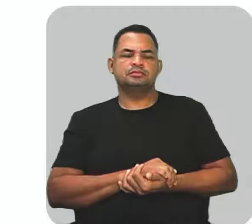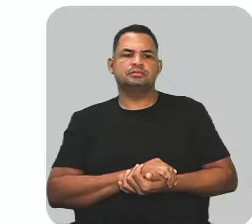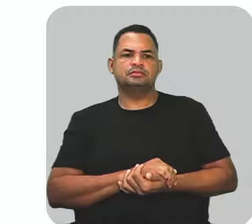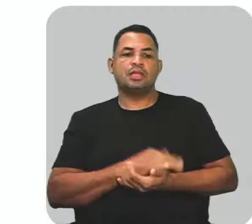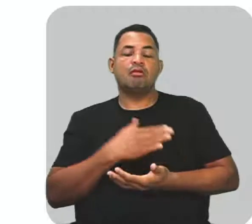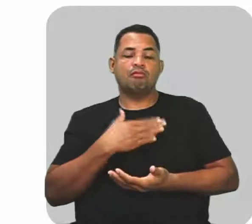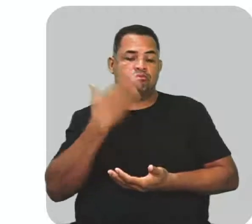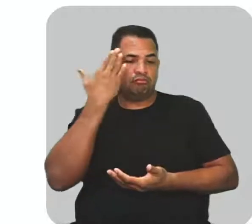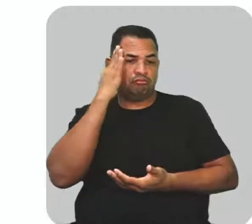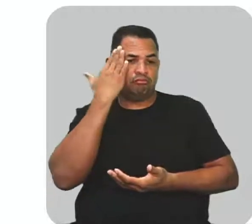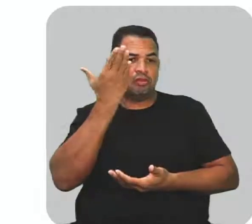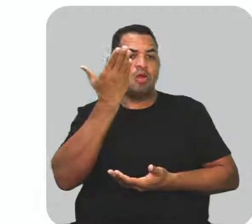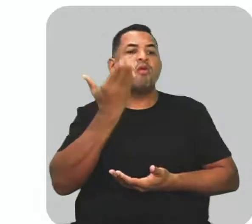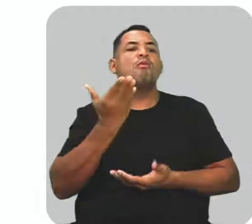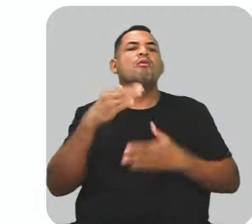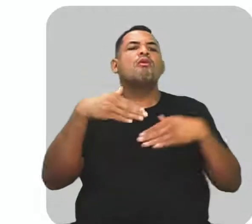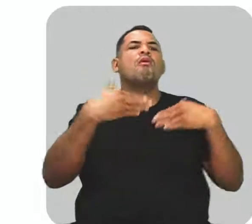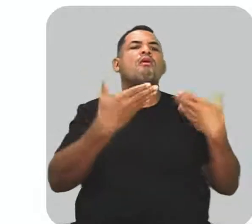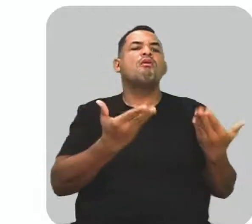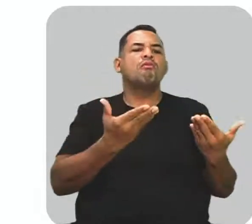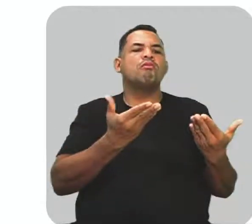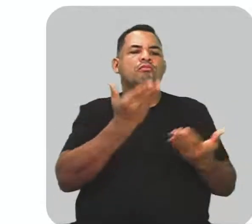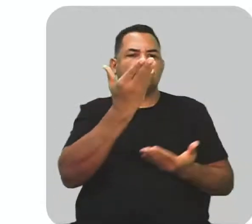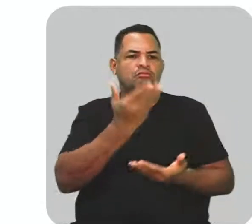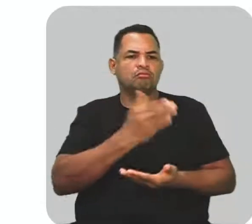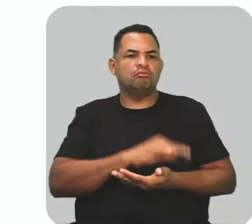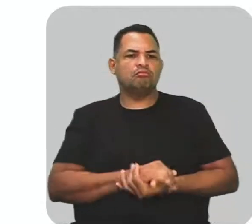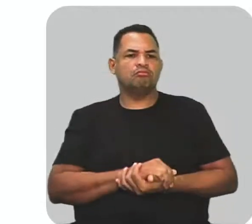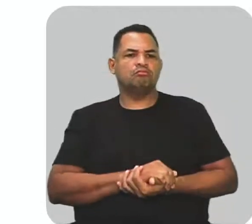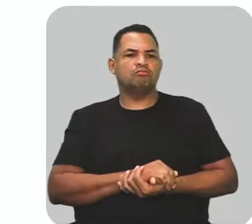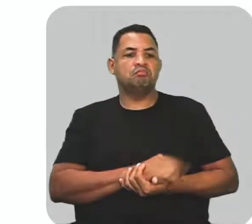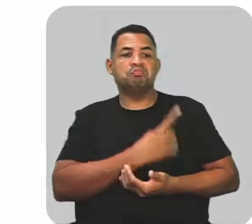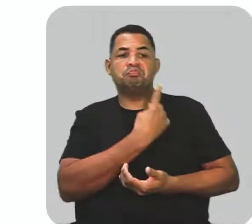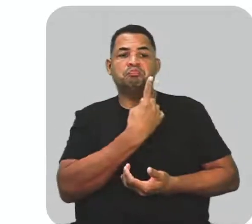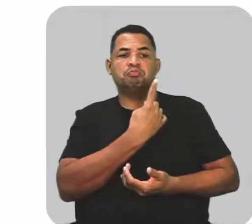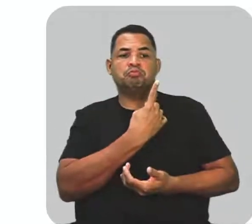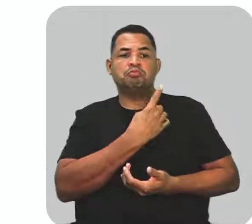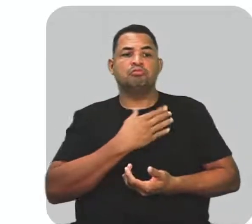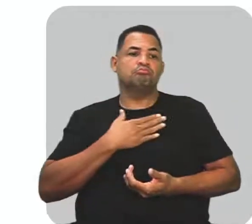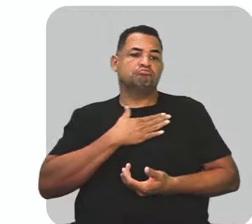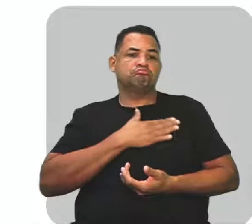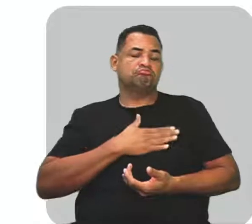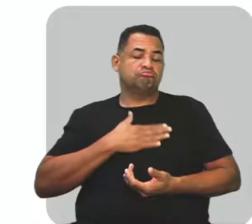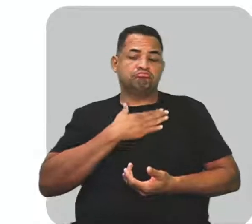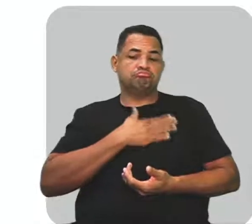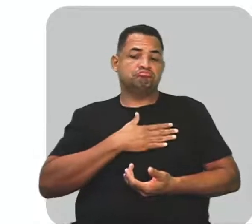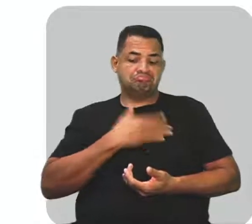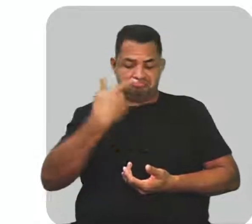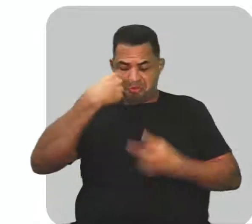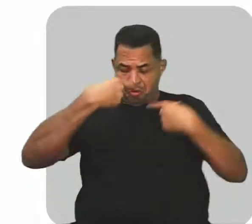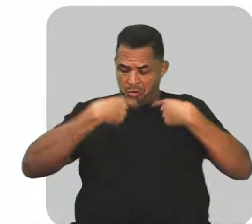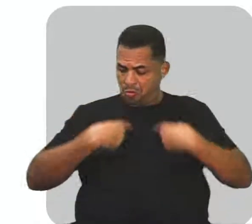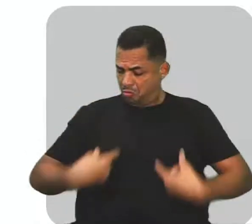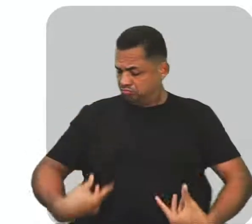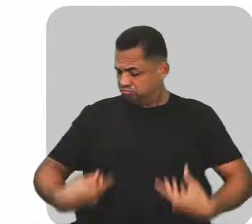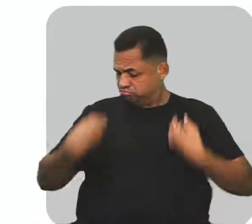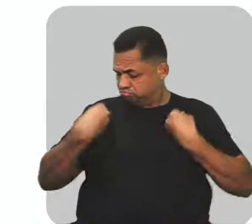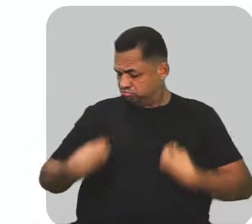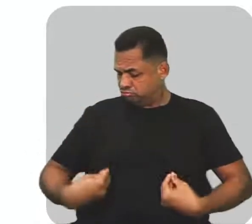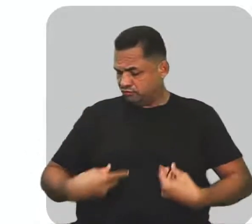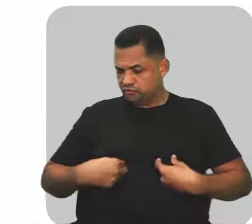aqui agora. Quais enunciados? Este. Primeiro enunciado. Gostei do seu